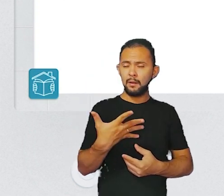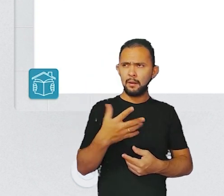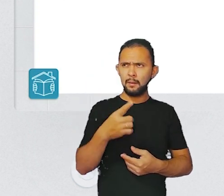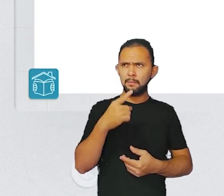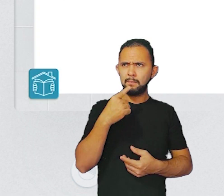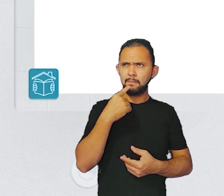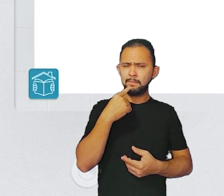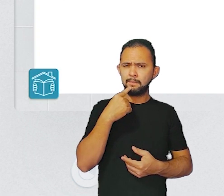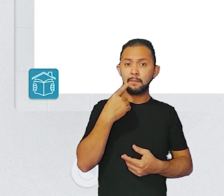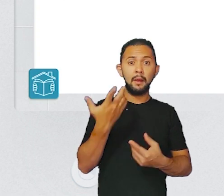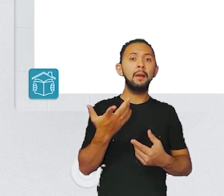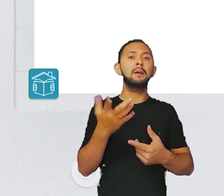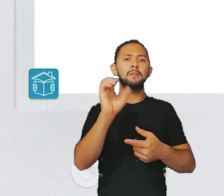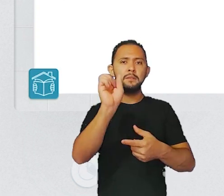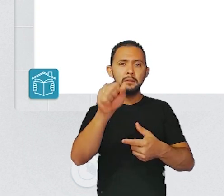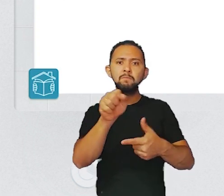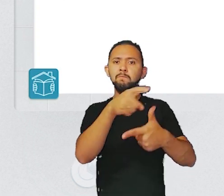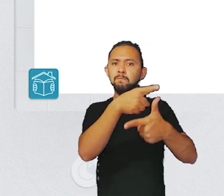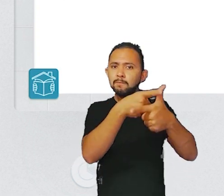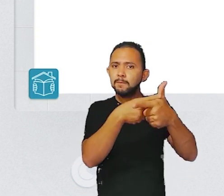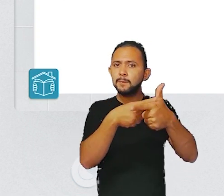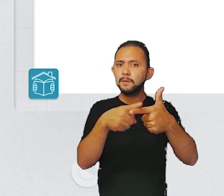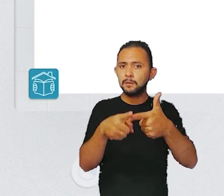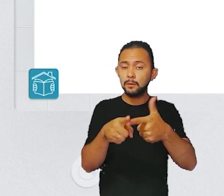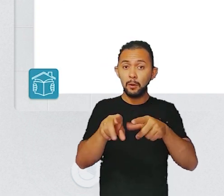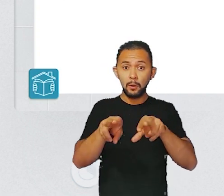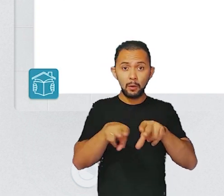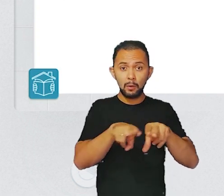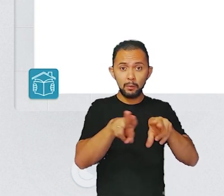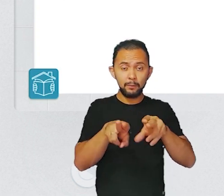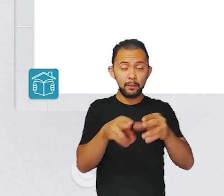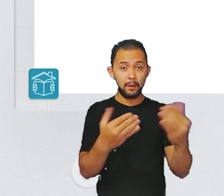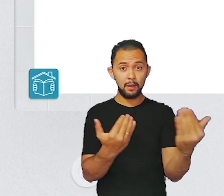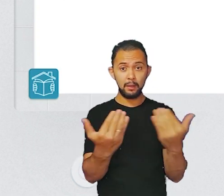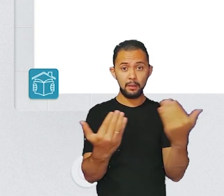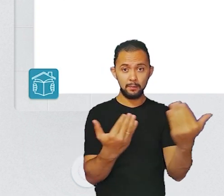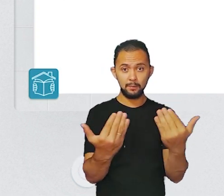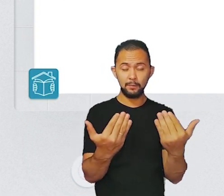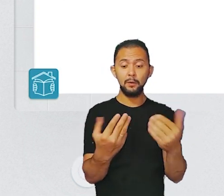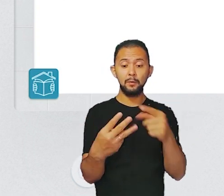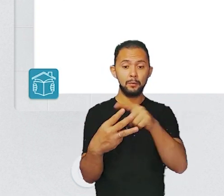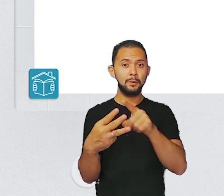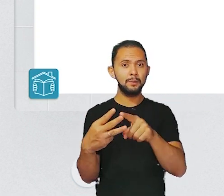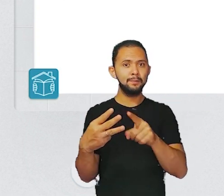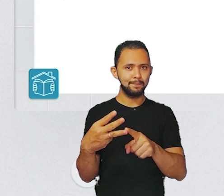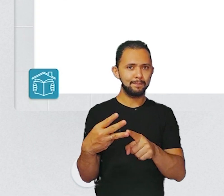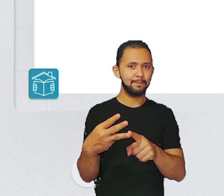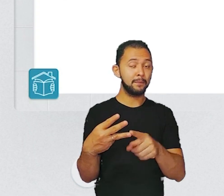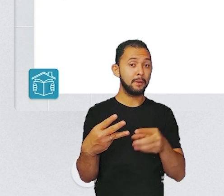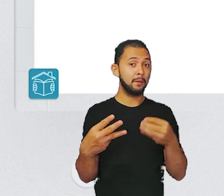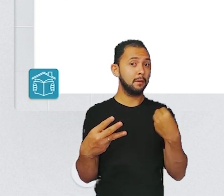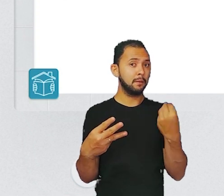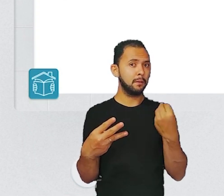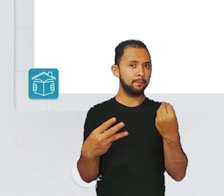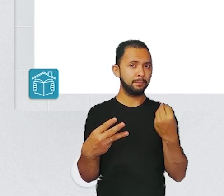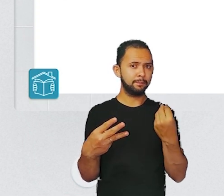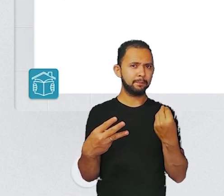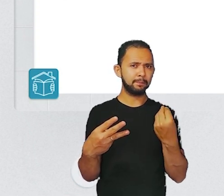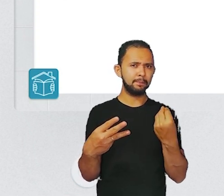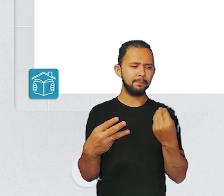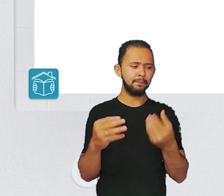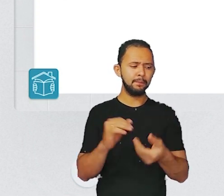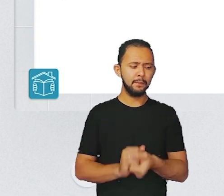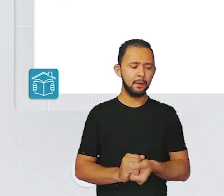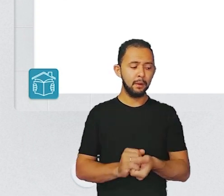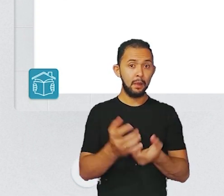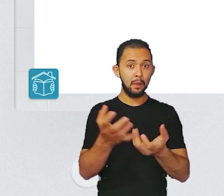divisores? Ou seja, você quer um divisor comum entre esses três. Tudo bem? E quando se fala assim, ó, eu quero